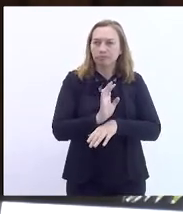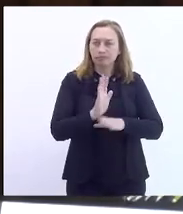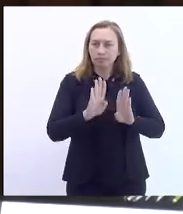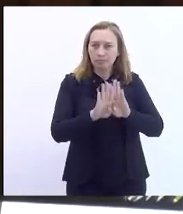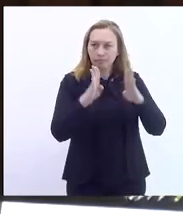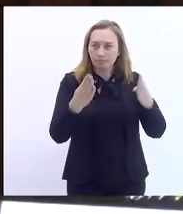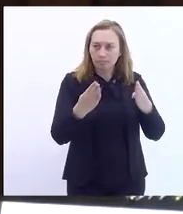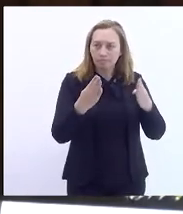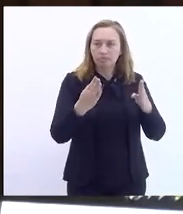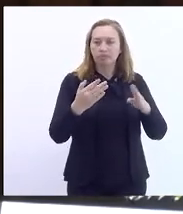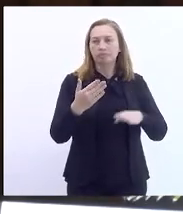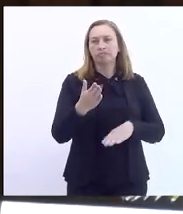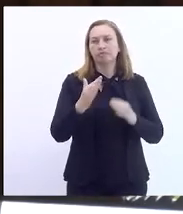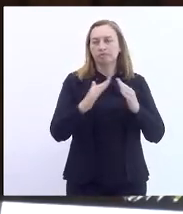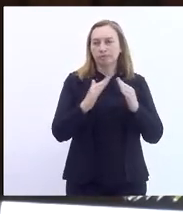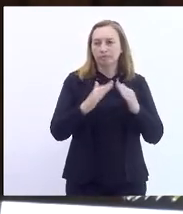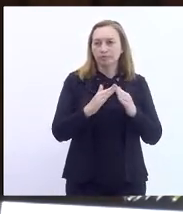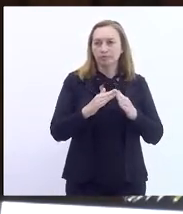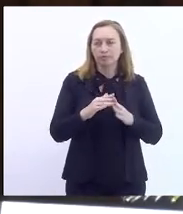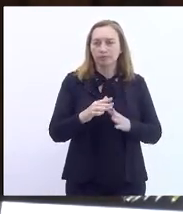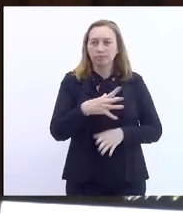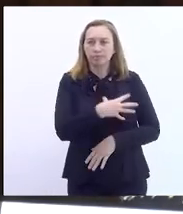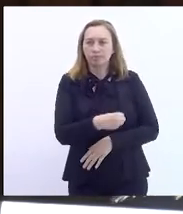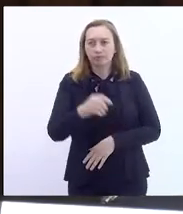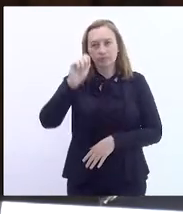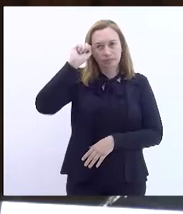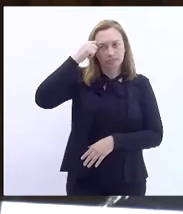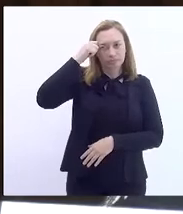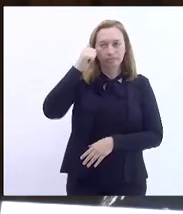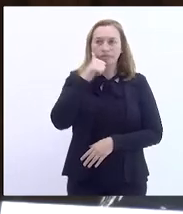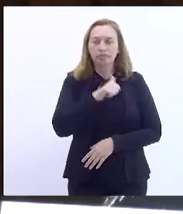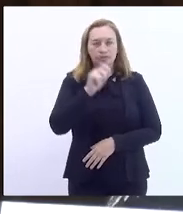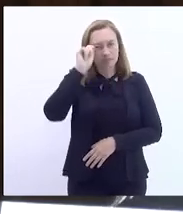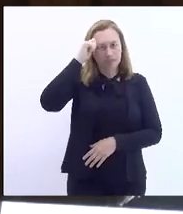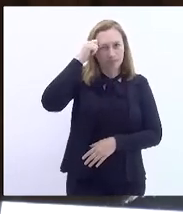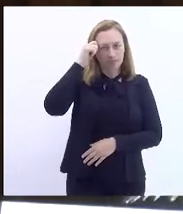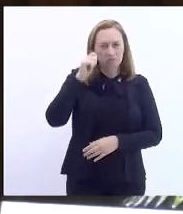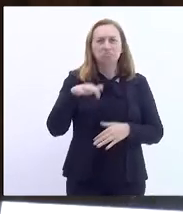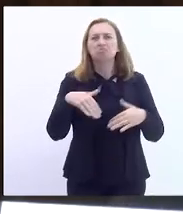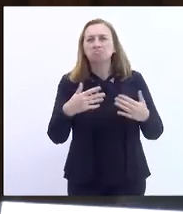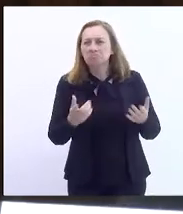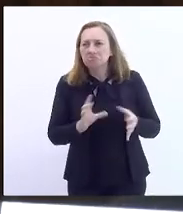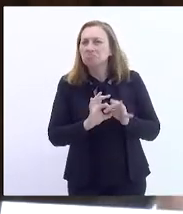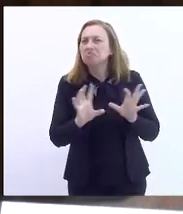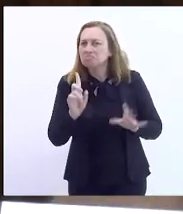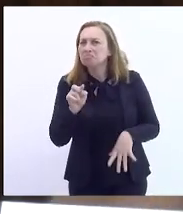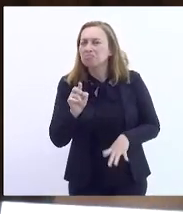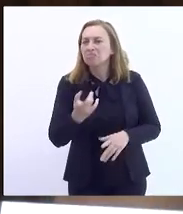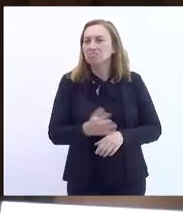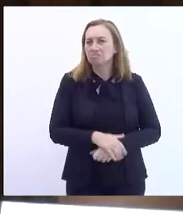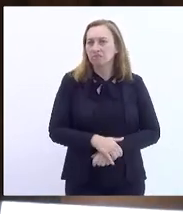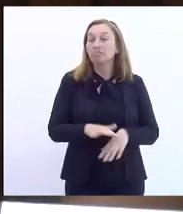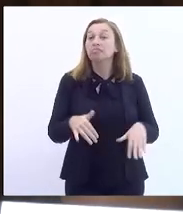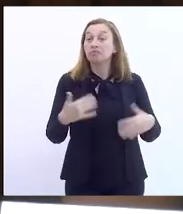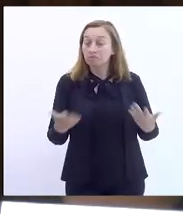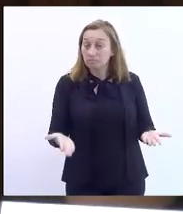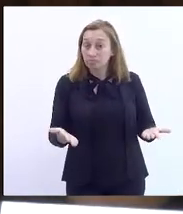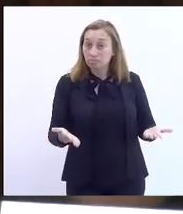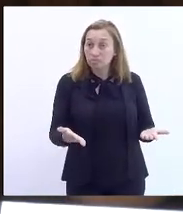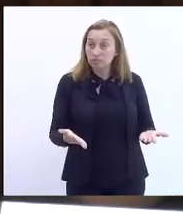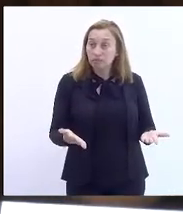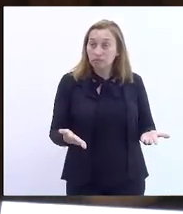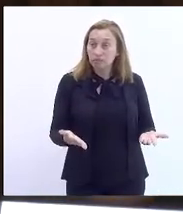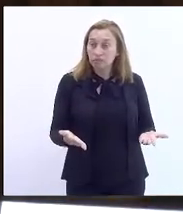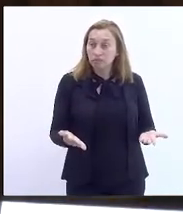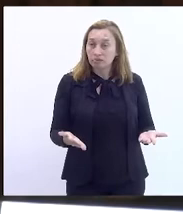matando os seus filhos Preto escrito preto de mulheres pretas que Democracia é essa bom então até quando a